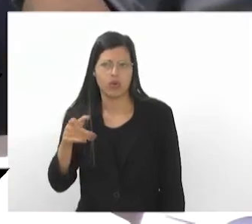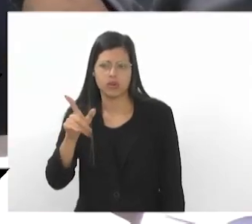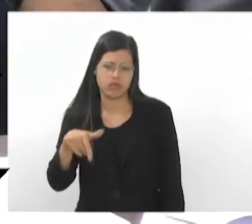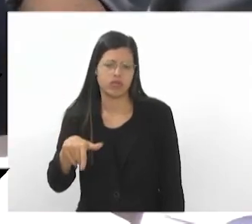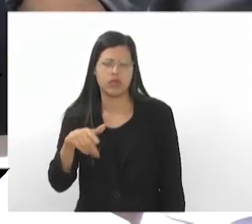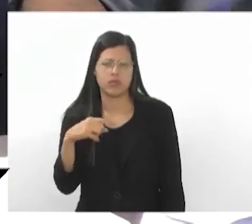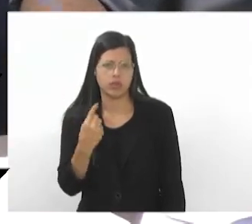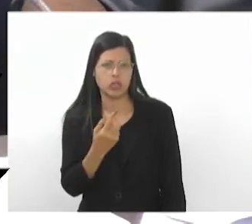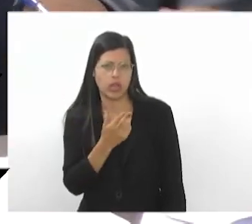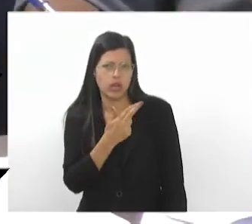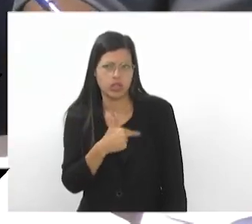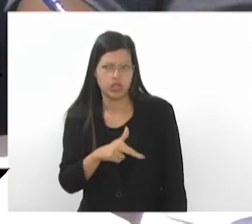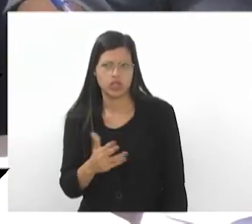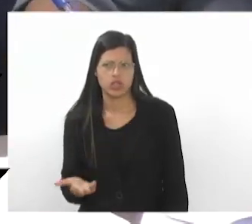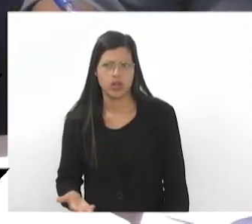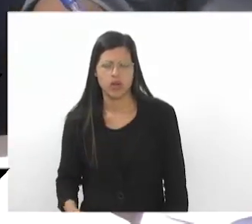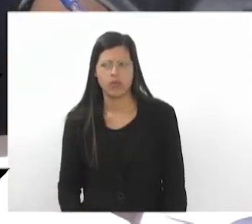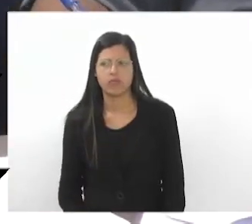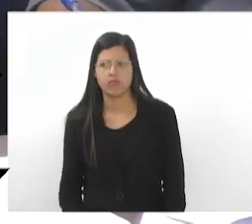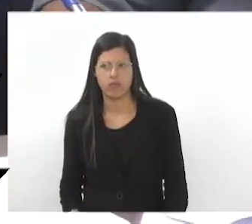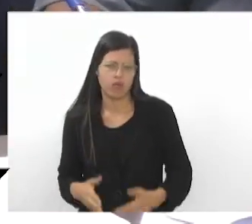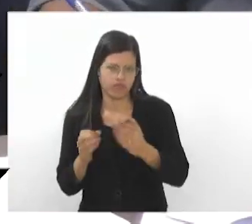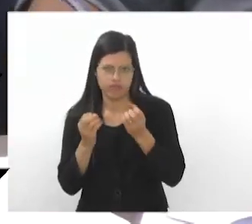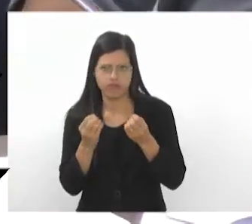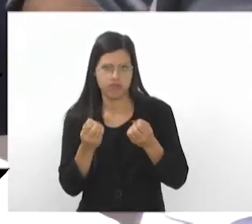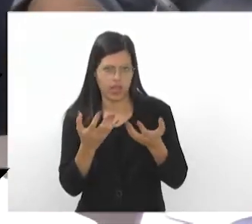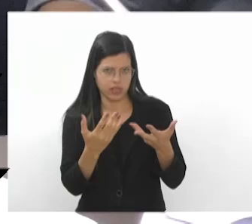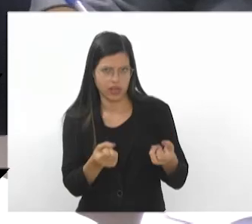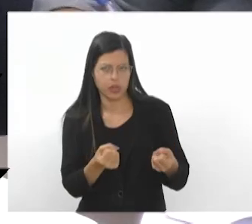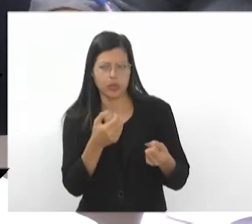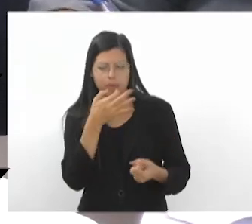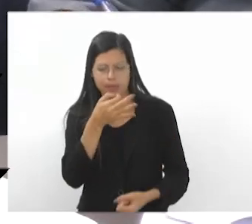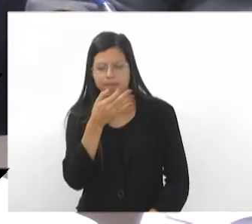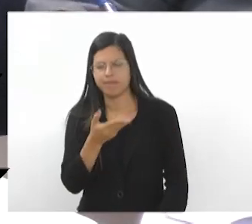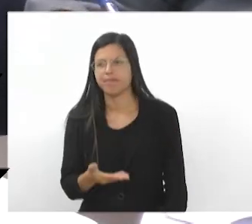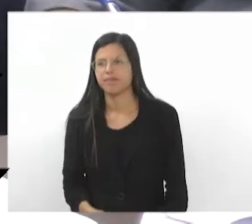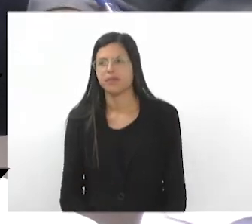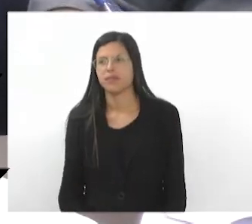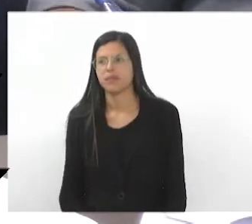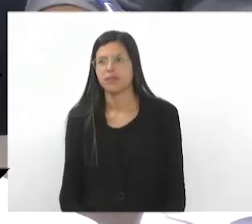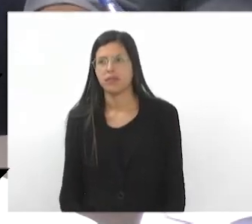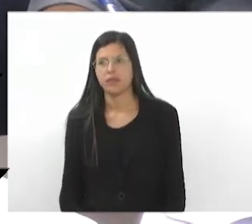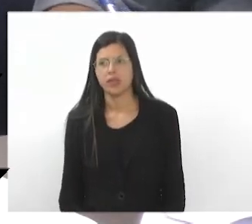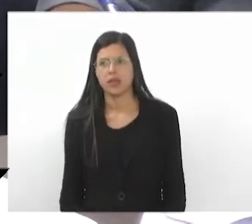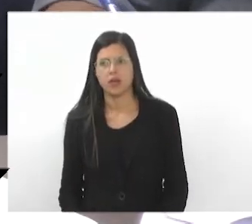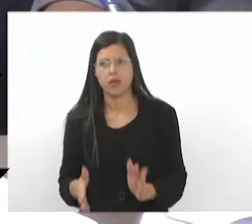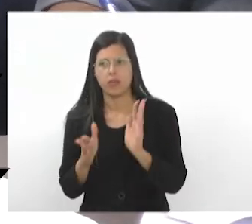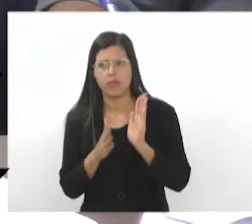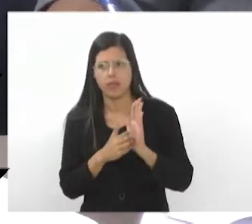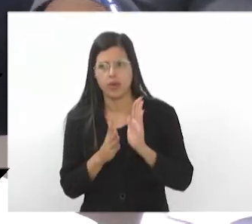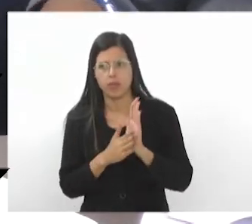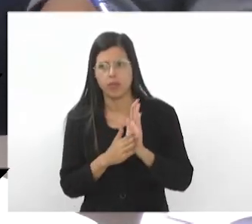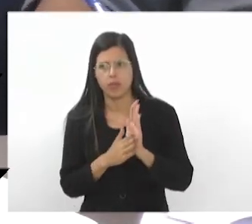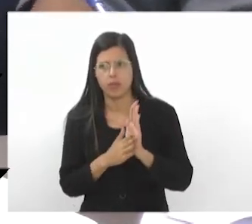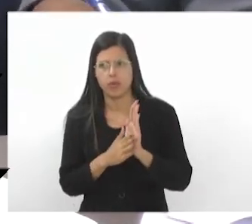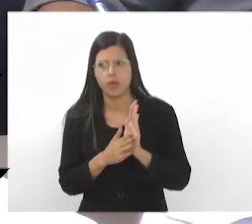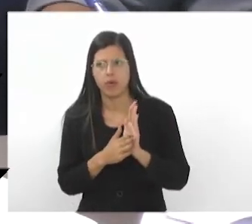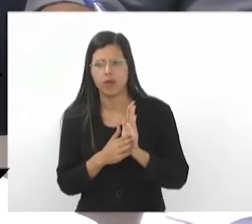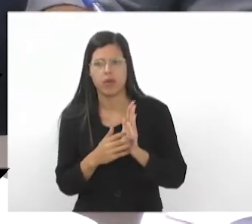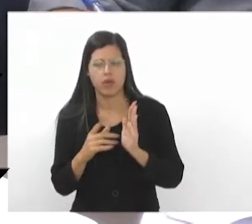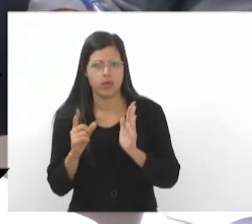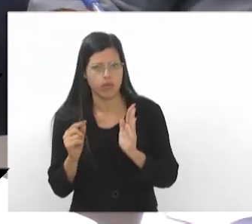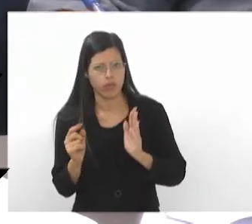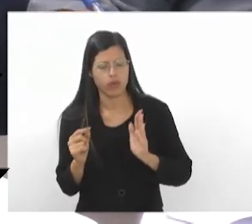a vossa observação. Mas então, o que eu proponho para a gente ir adiante? Eu proponho que a gente aprove, tal como está,